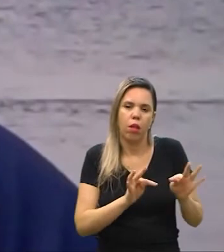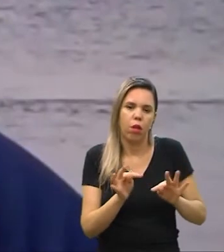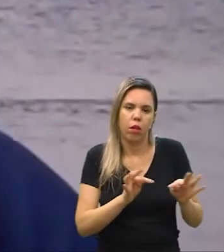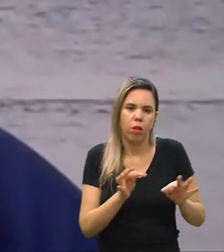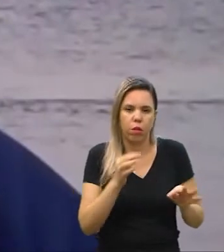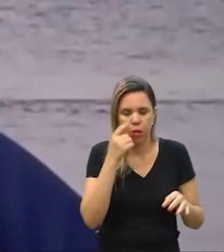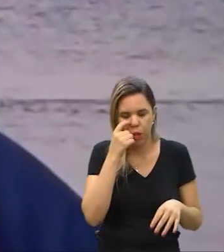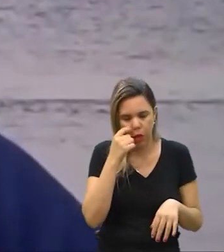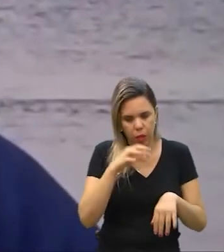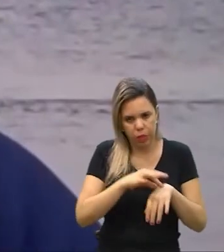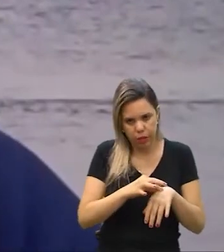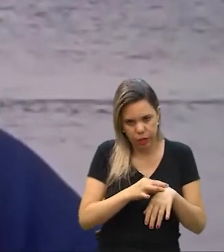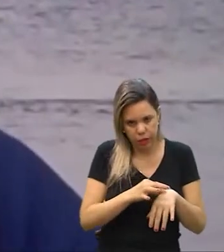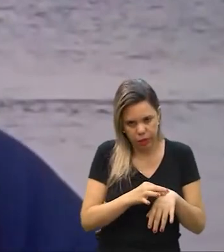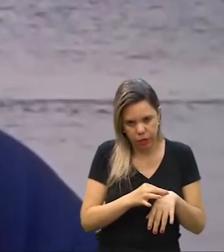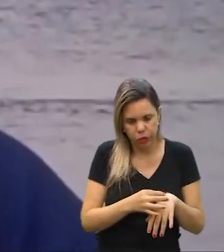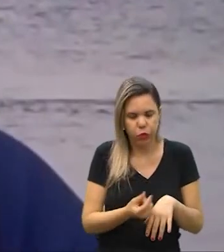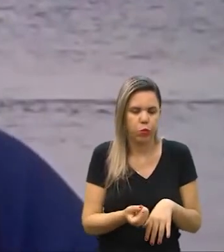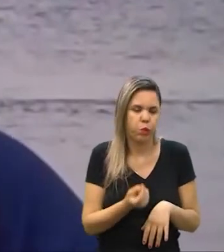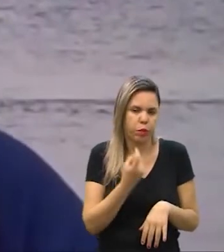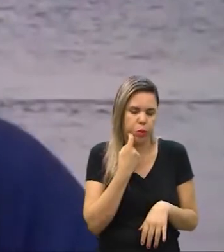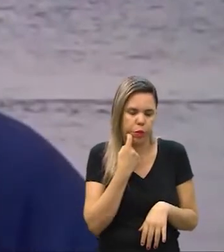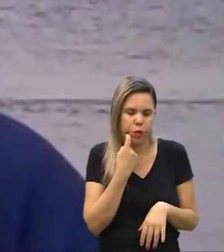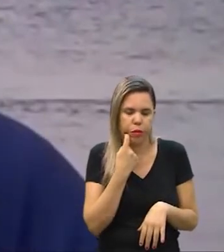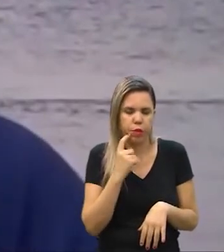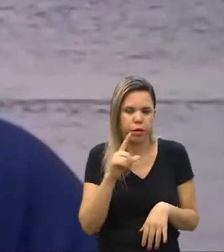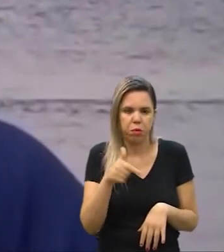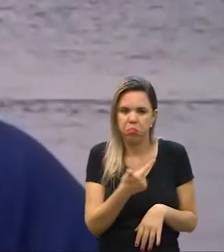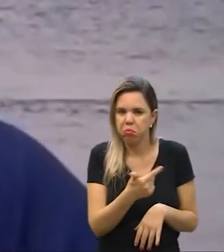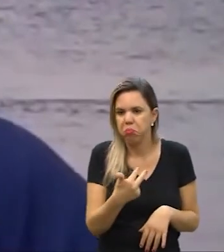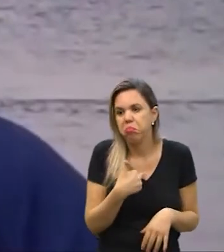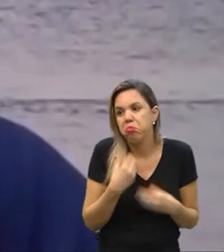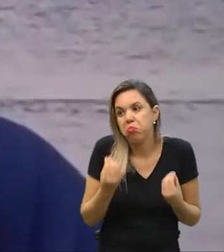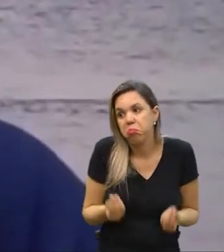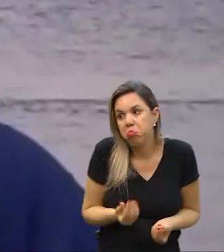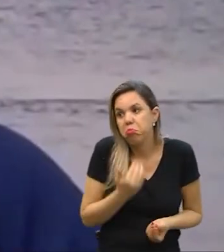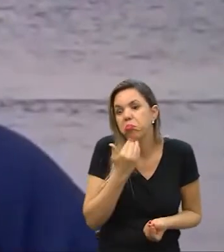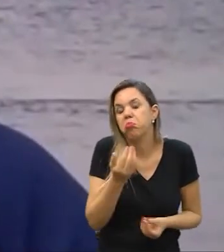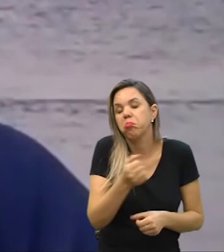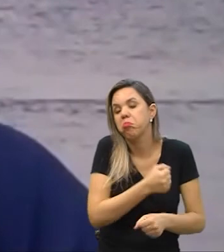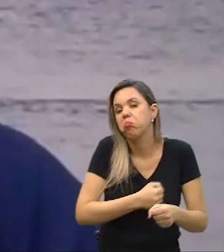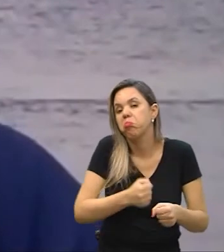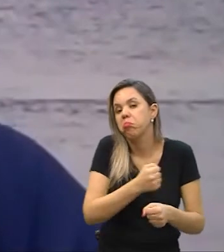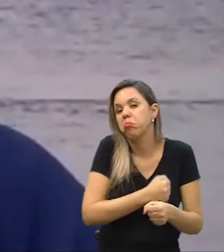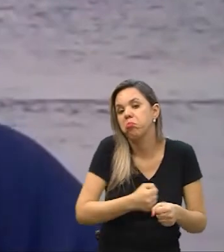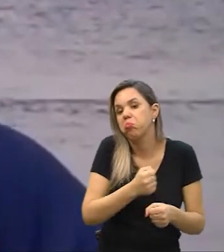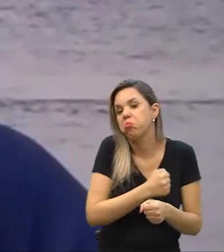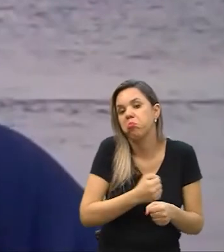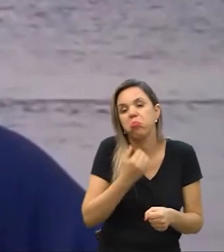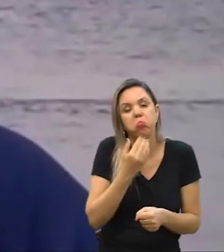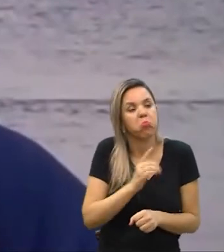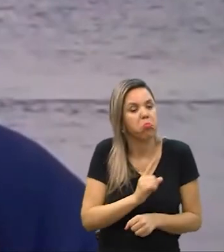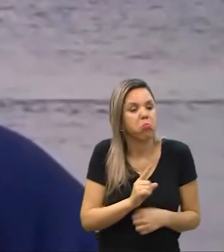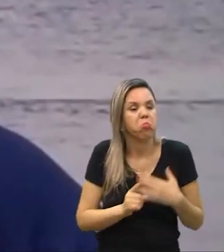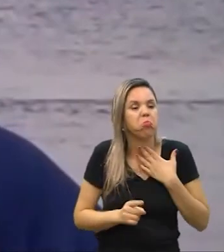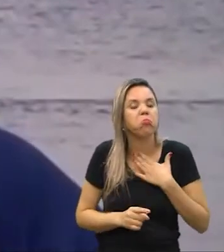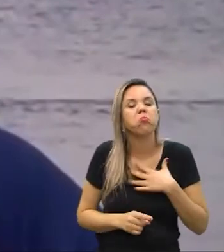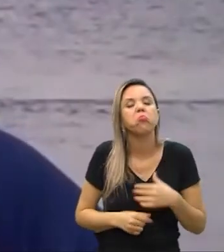carne, né, do peixe, e aí não tem como, não adianta cozinhar, não adianta